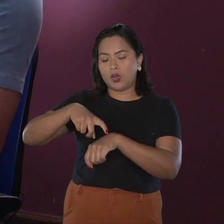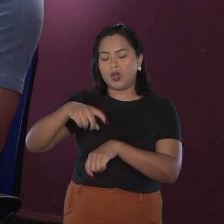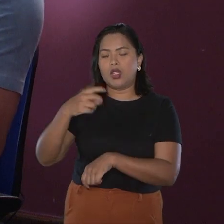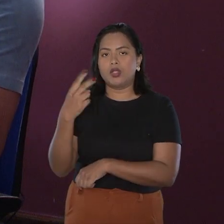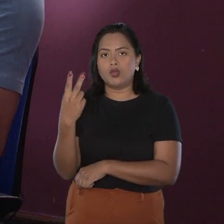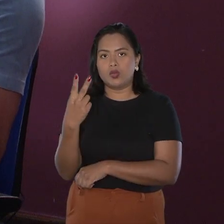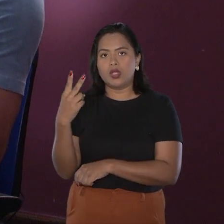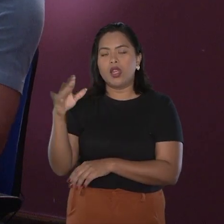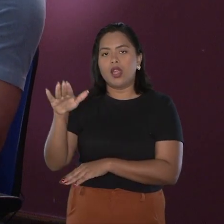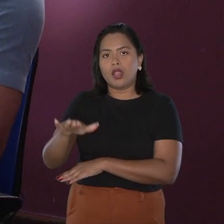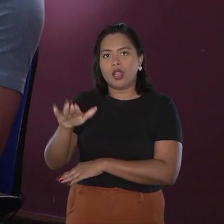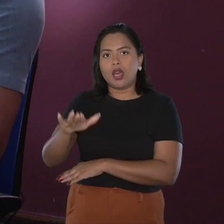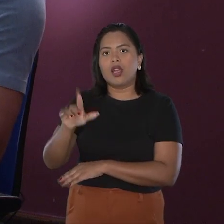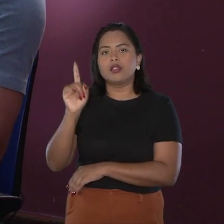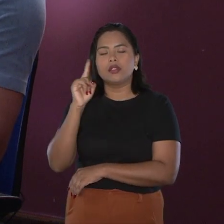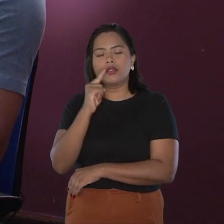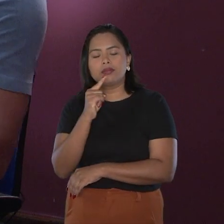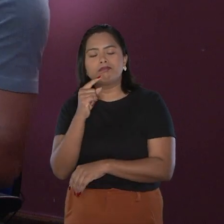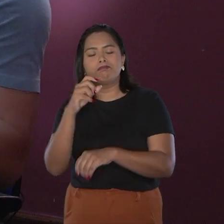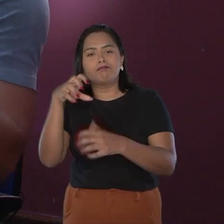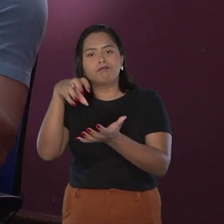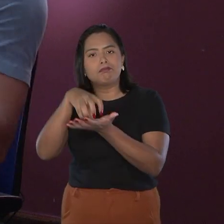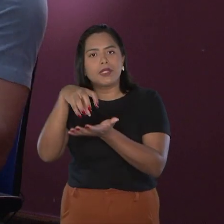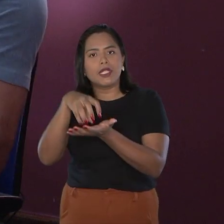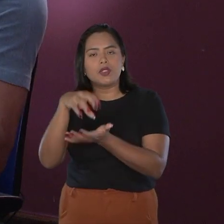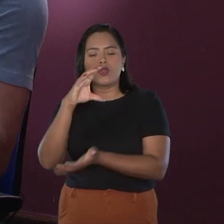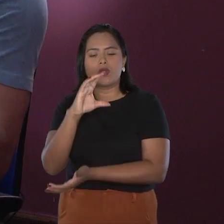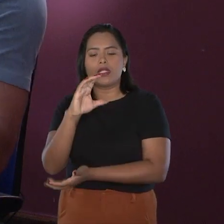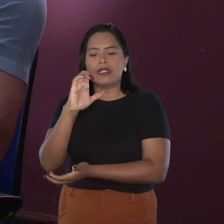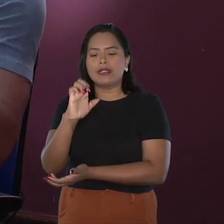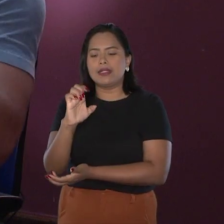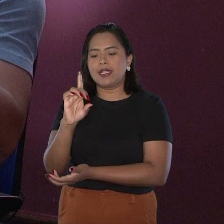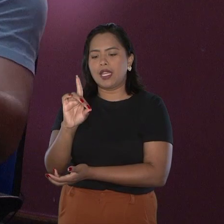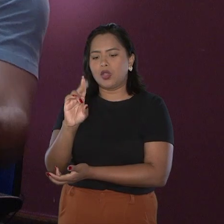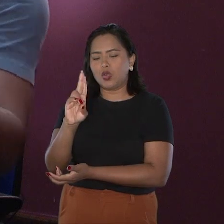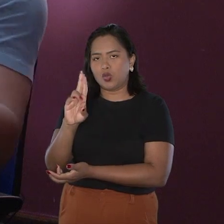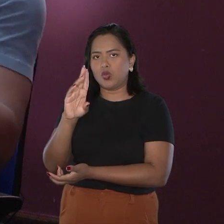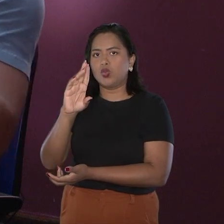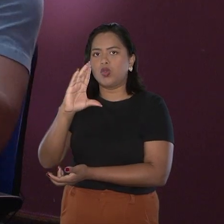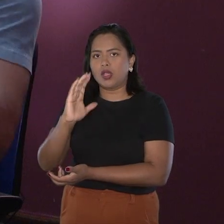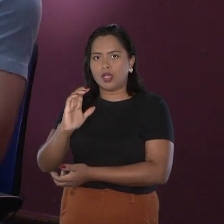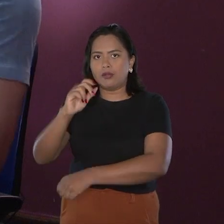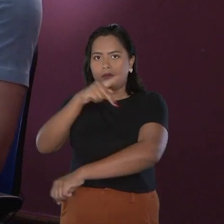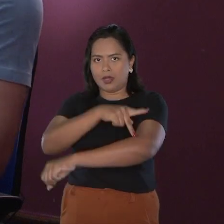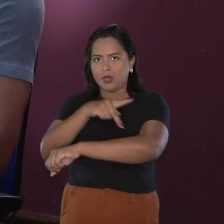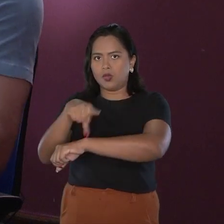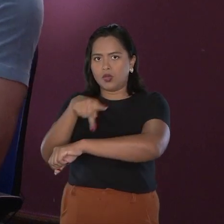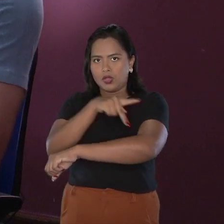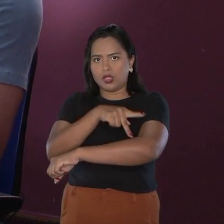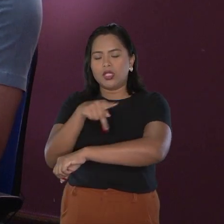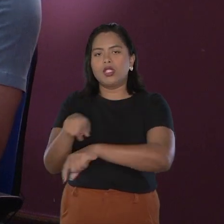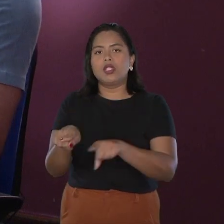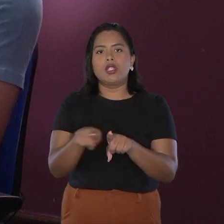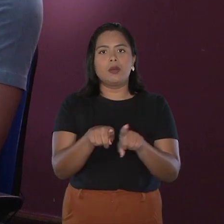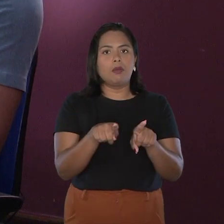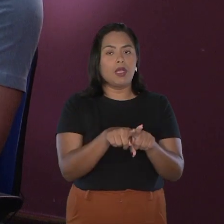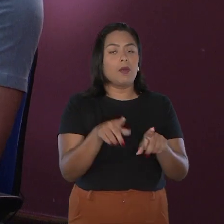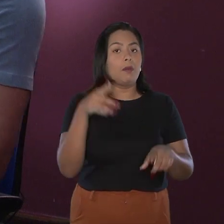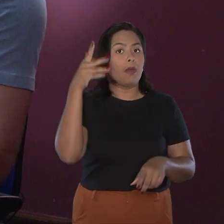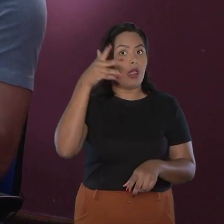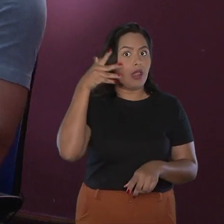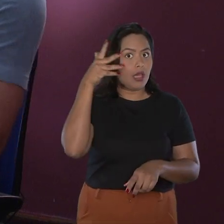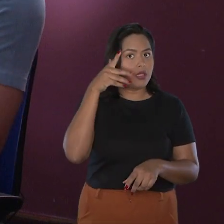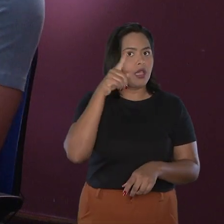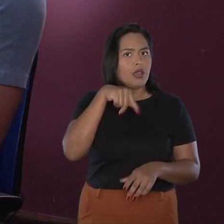do financiamento lá não UFRR no prédio do Seduc e a noite todo o período da noite vai ser no teatro municipal que são as palestras maiores